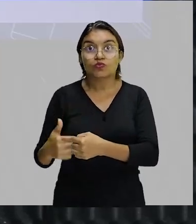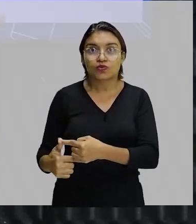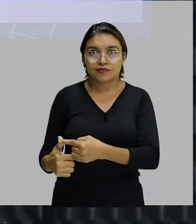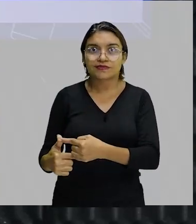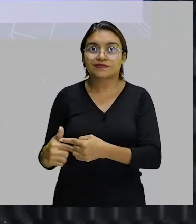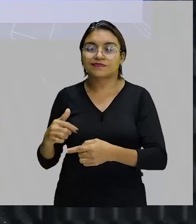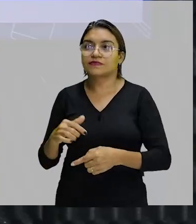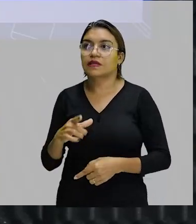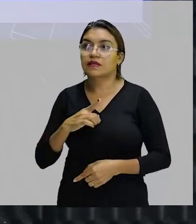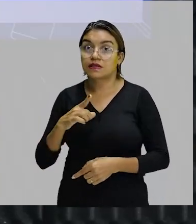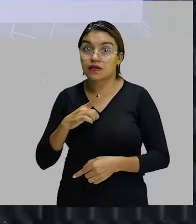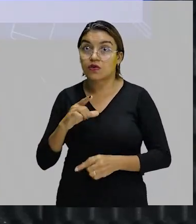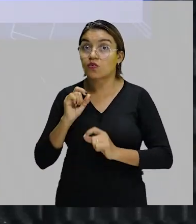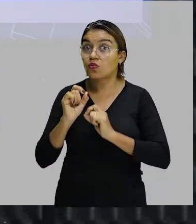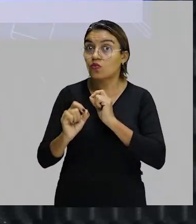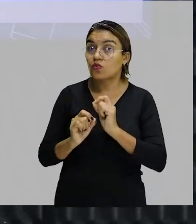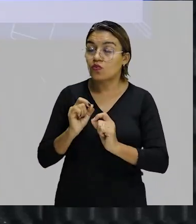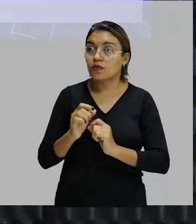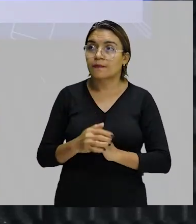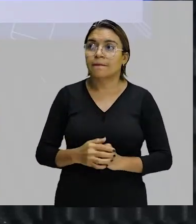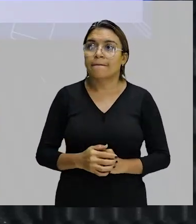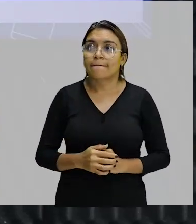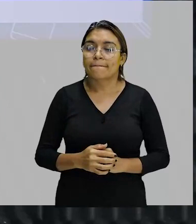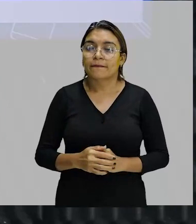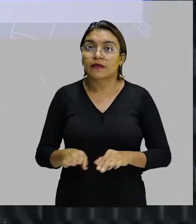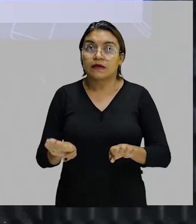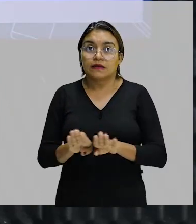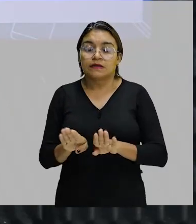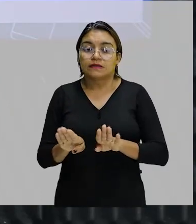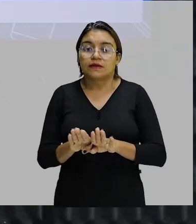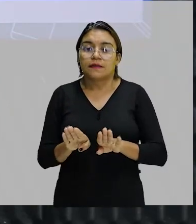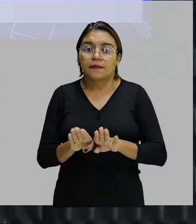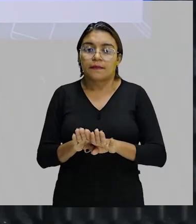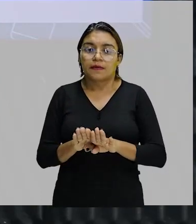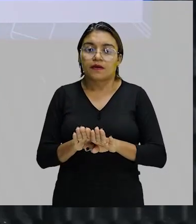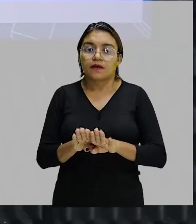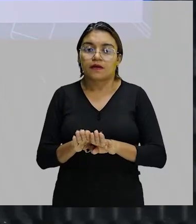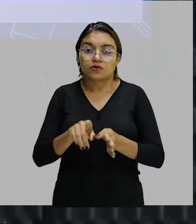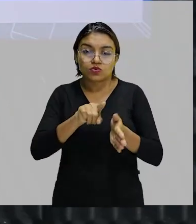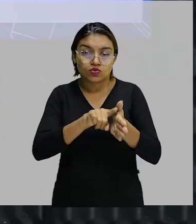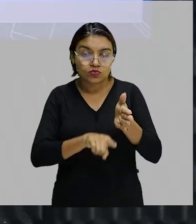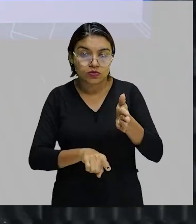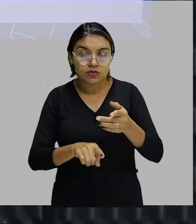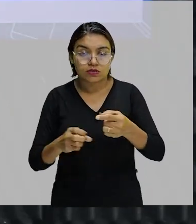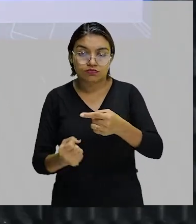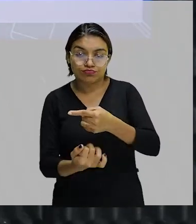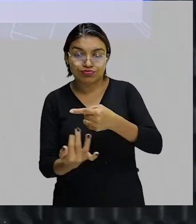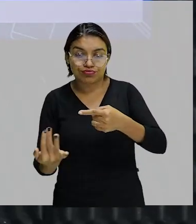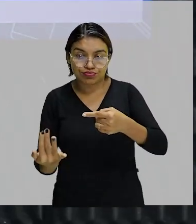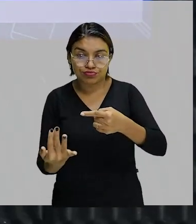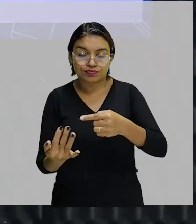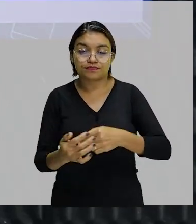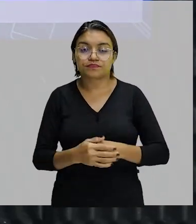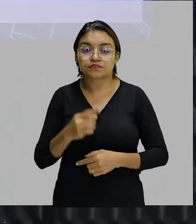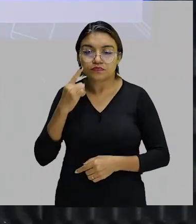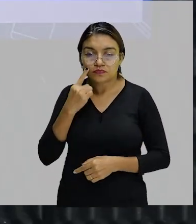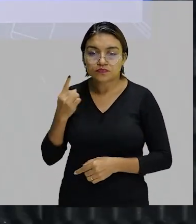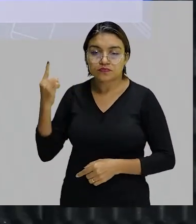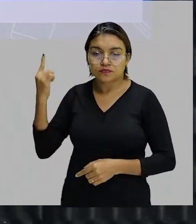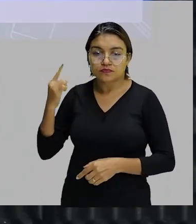dessa potência. E também, né, simultaneamente, eu estou fazendo essa subtração aqui no denominador, tá? Então, vai